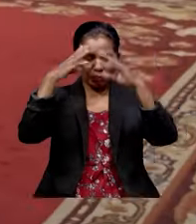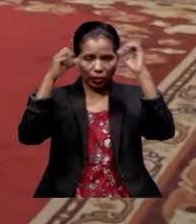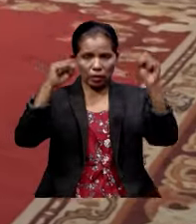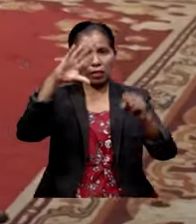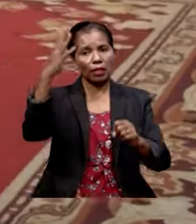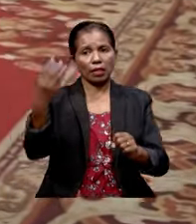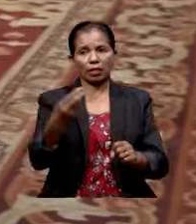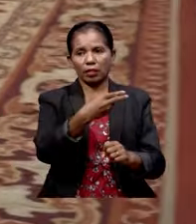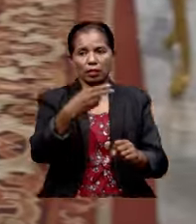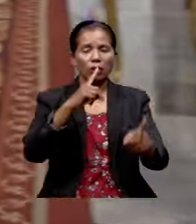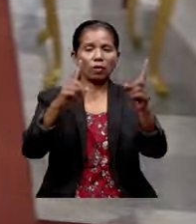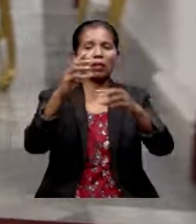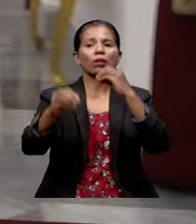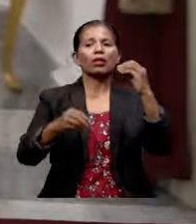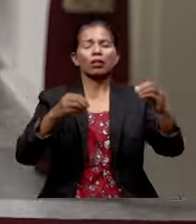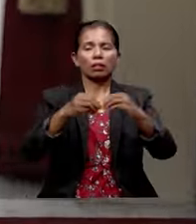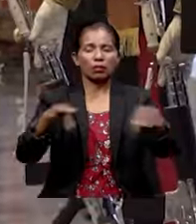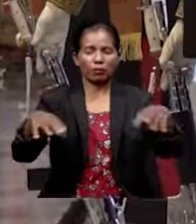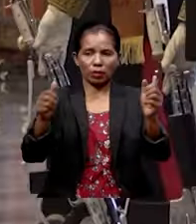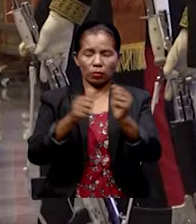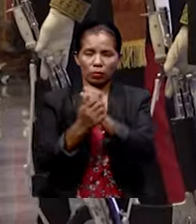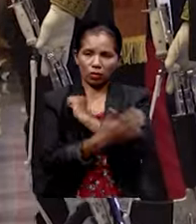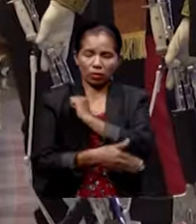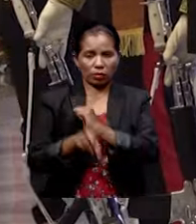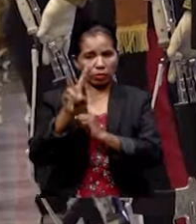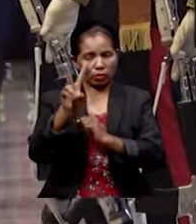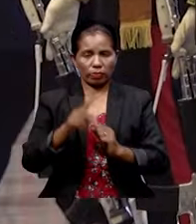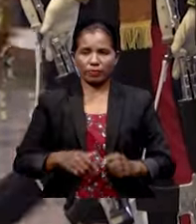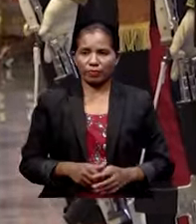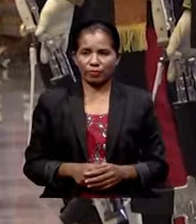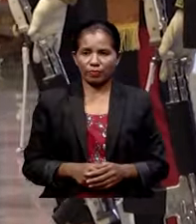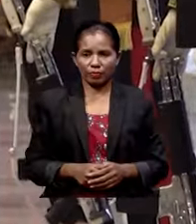Jakarta, Indonesia, ho di kolea kona ba relação bilateral entre país rua. Equipa cobertura, ZMN.